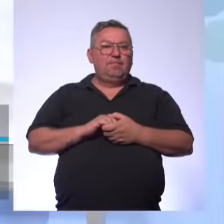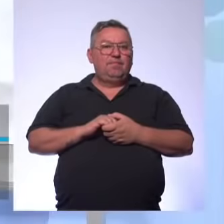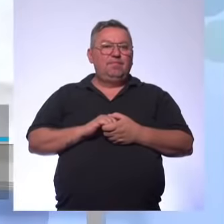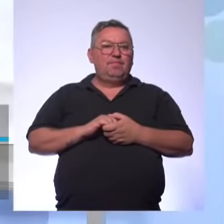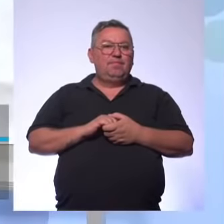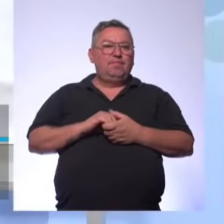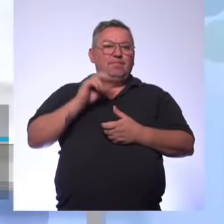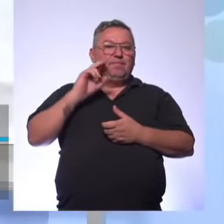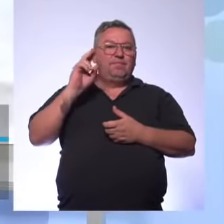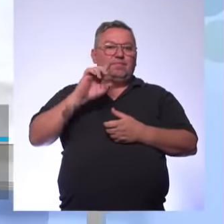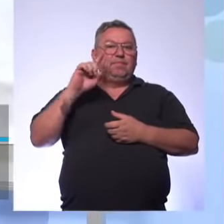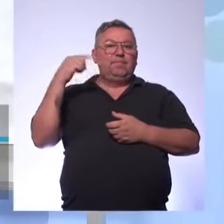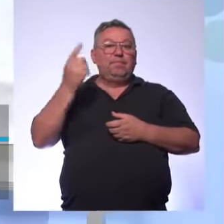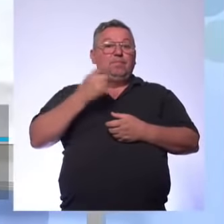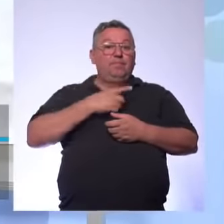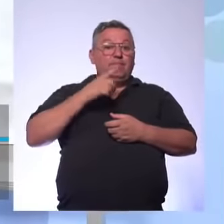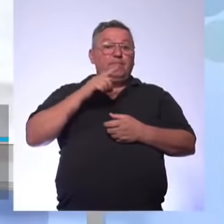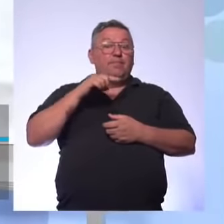então vamos para a